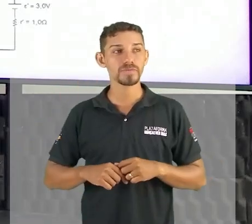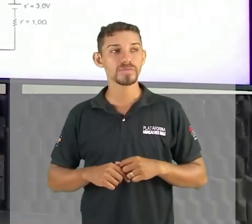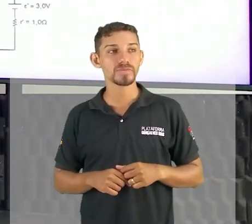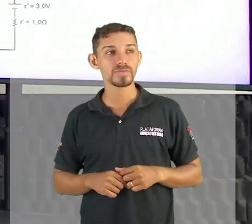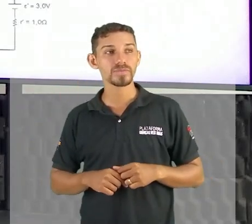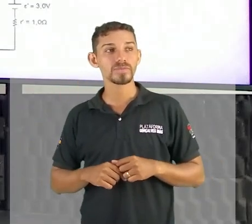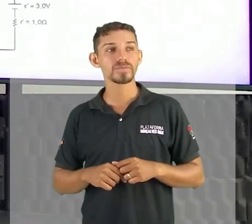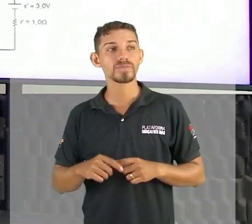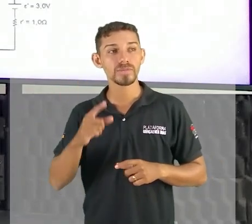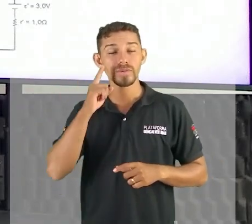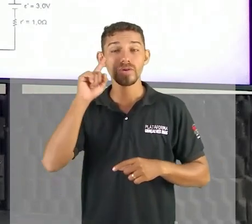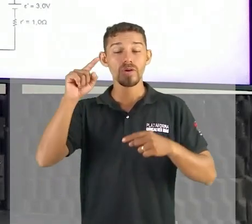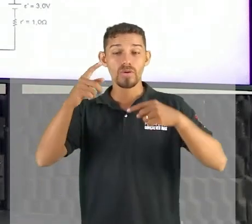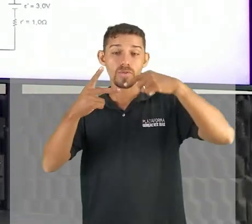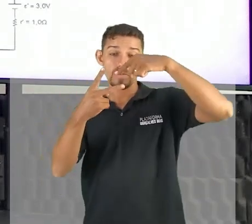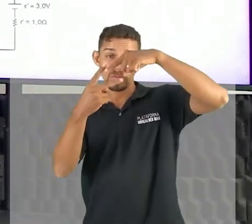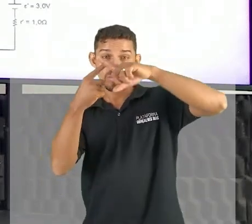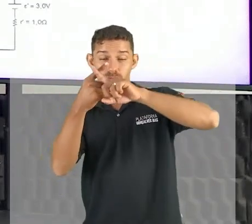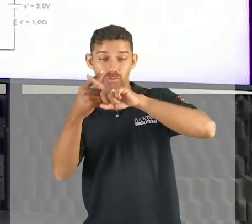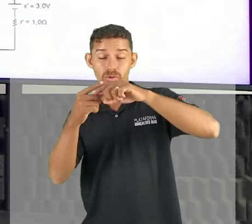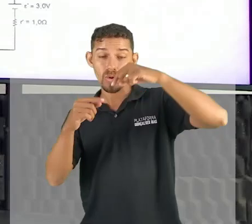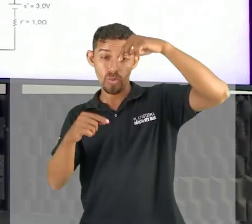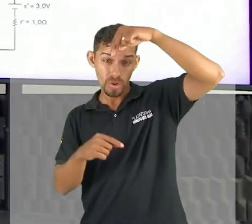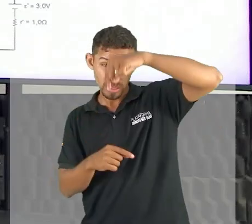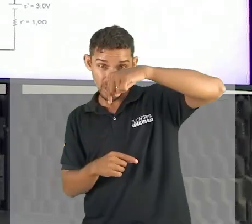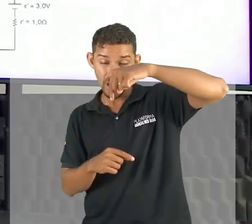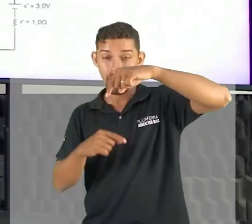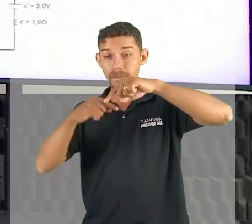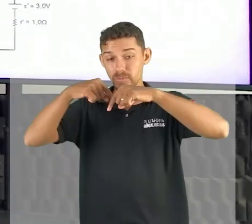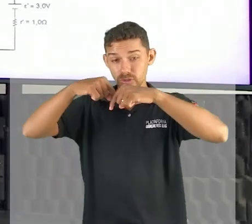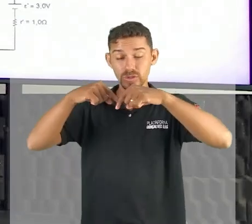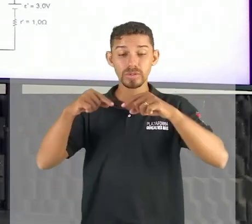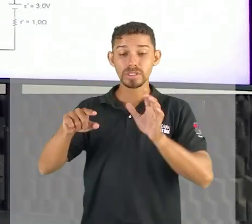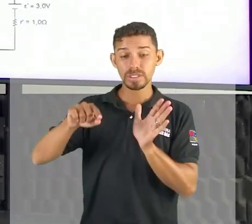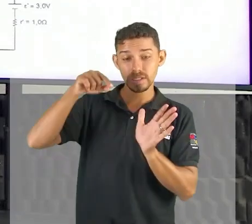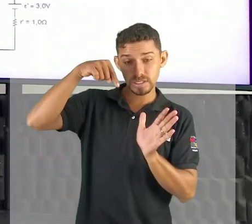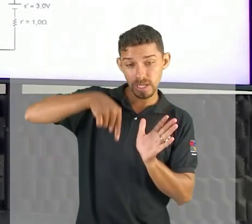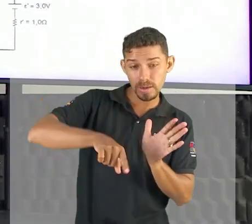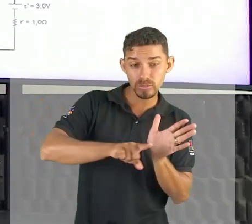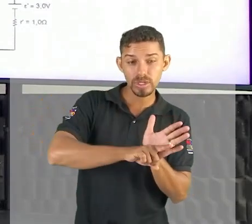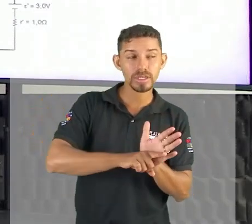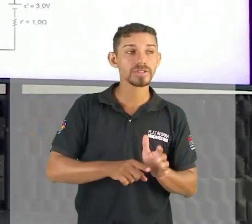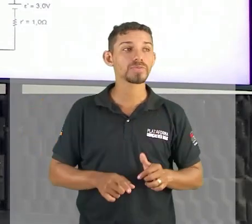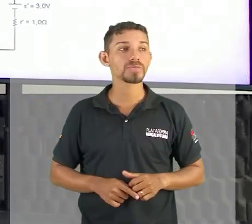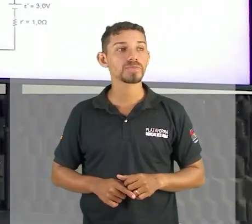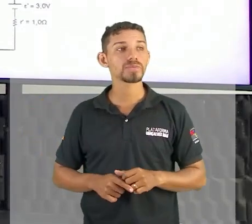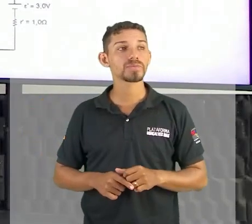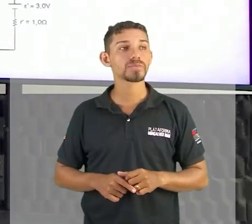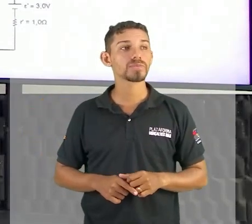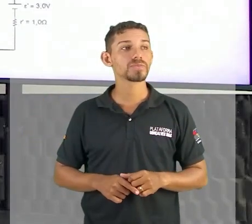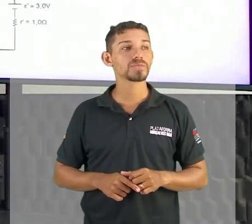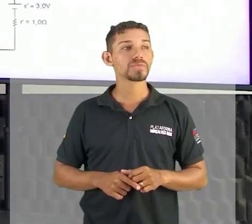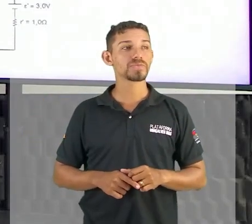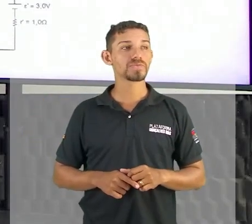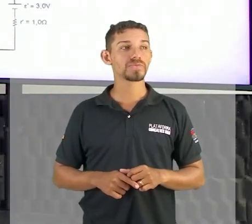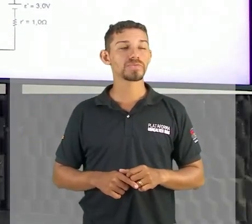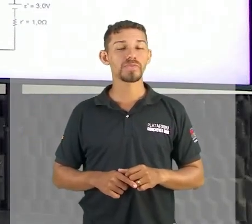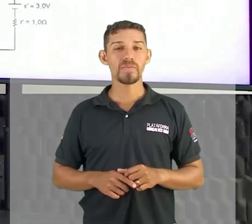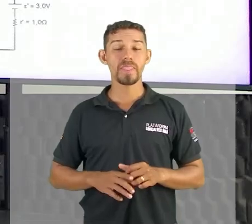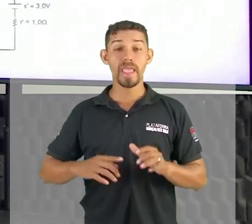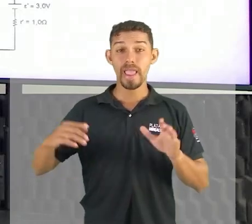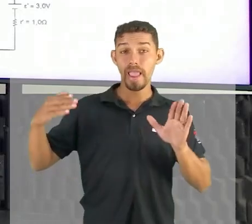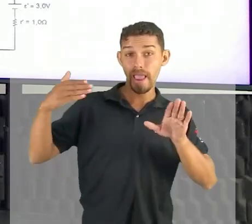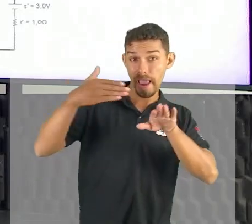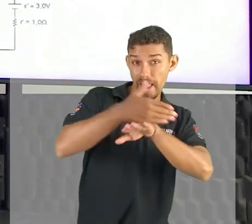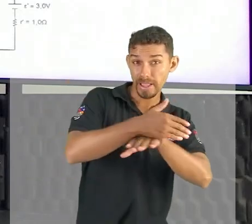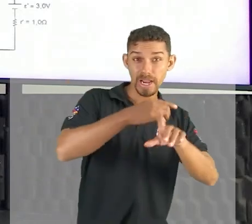corrente entrar é o Polo positivo onde ela saí é negativo entra no Positivo sai pelo negativo entra no Positivo sai pelo negativo